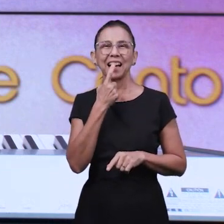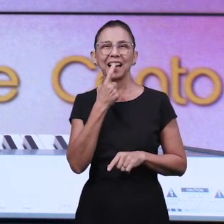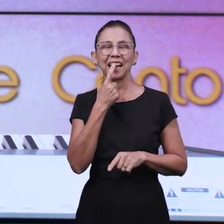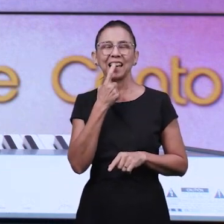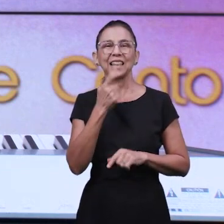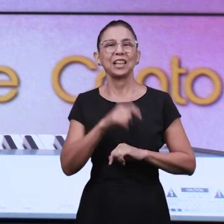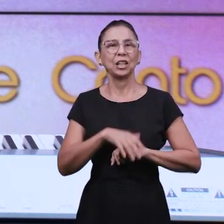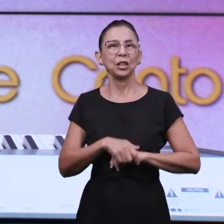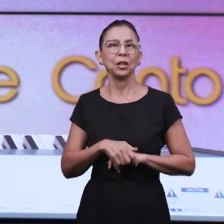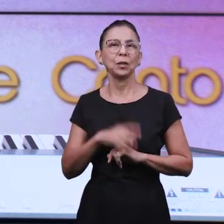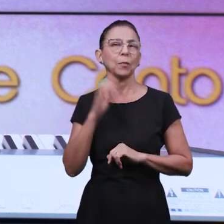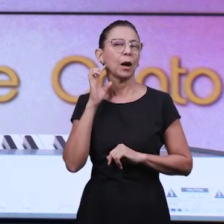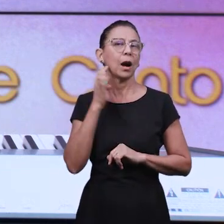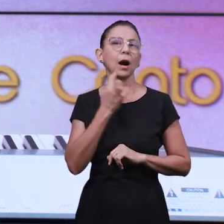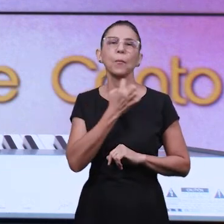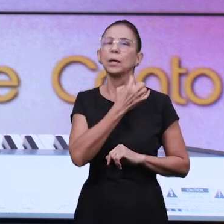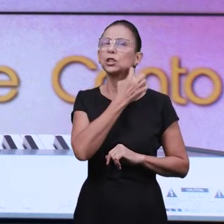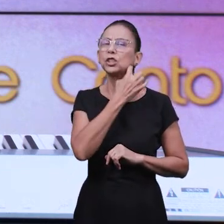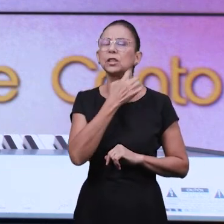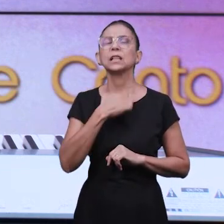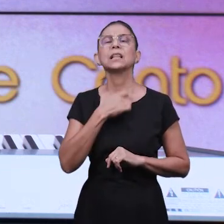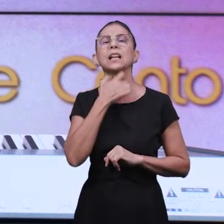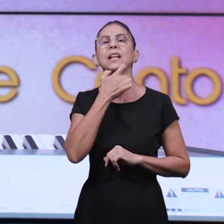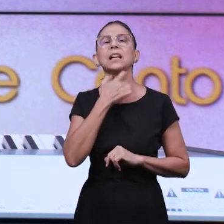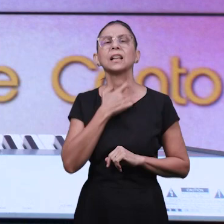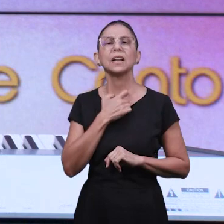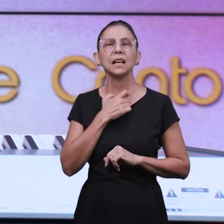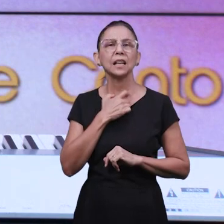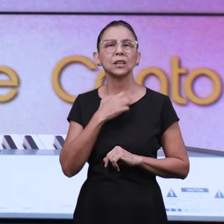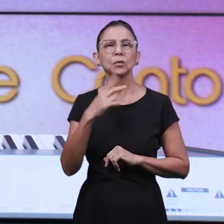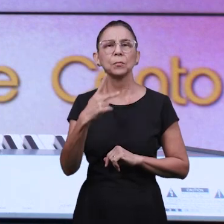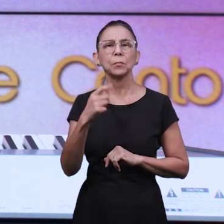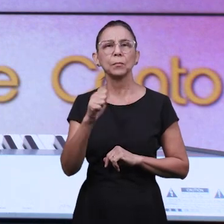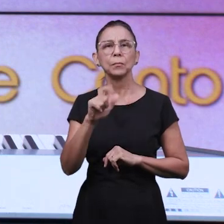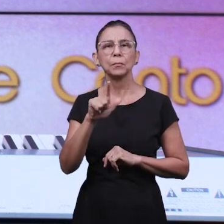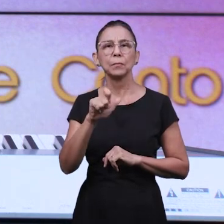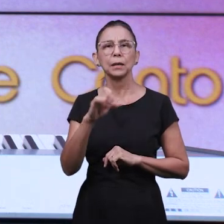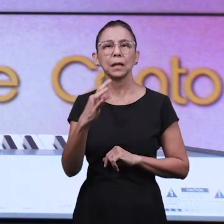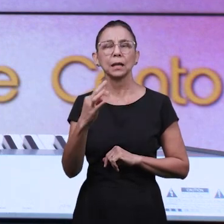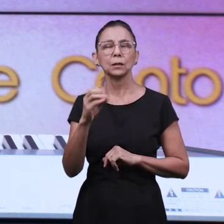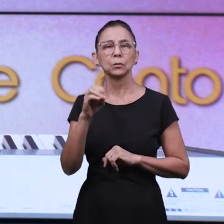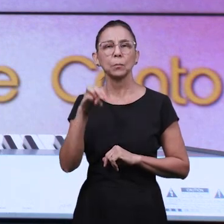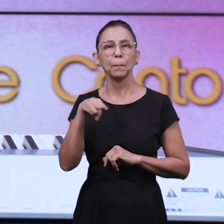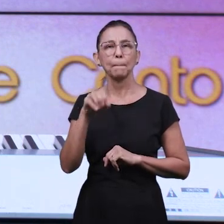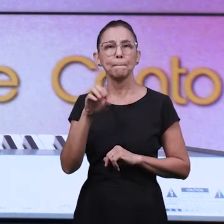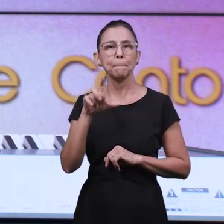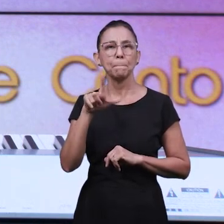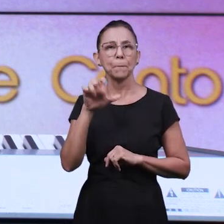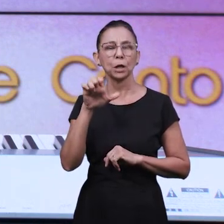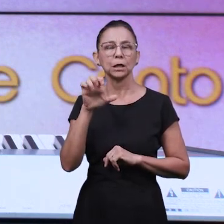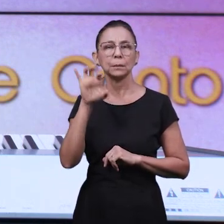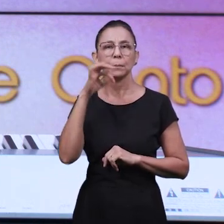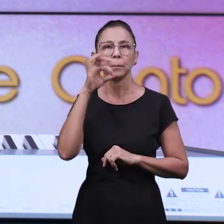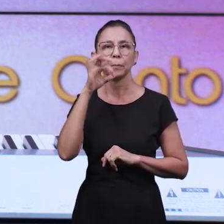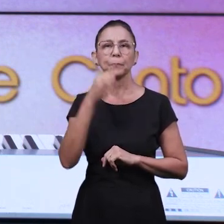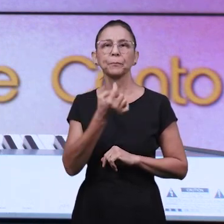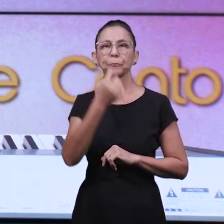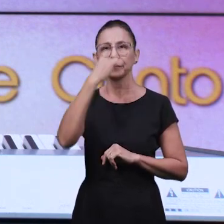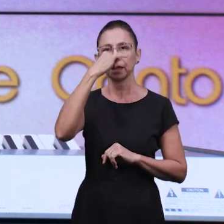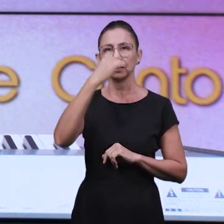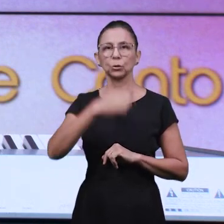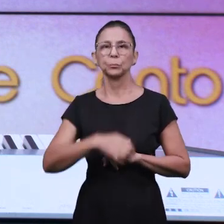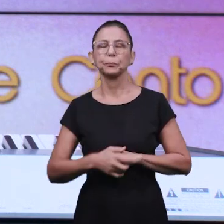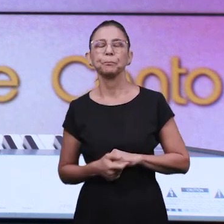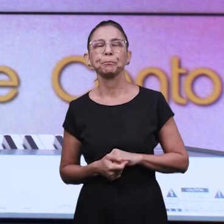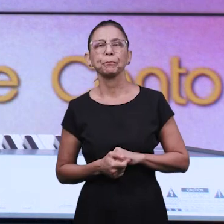a própria mandíbula, a própria laringe, palato mole, toda essa estrutura do trato vocal. Então vamos